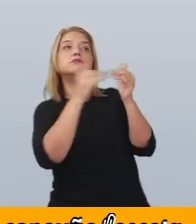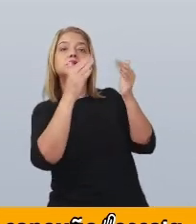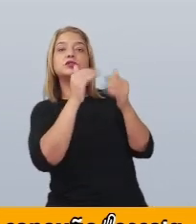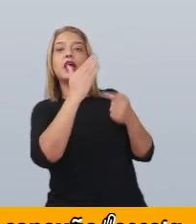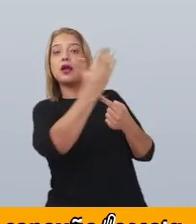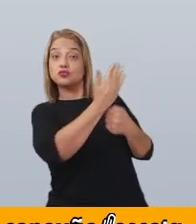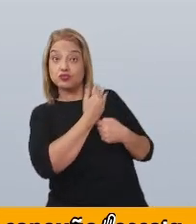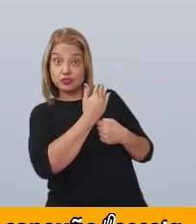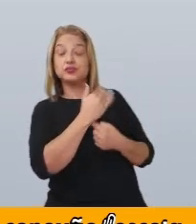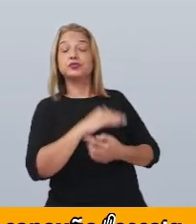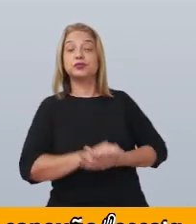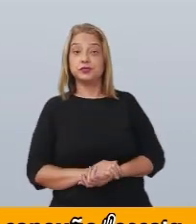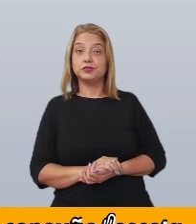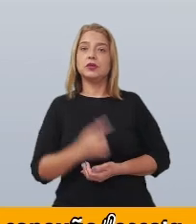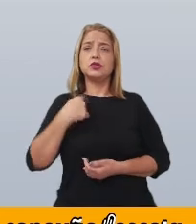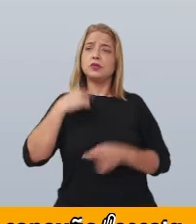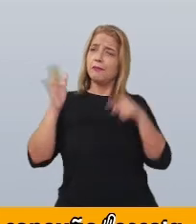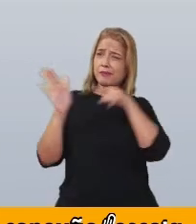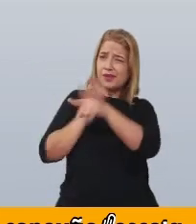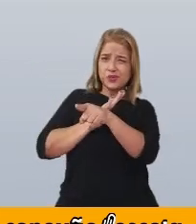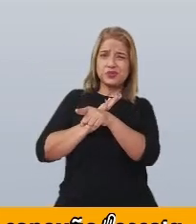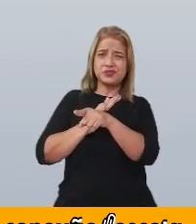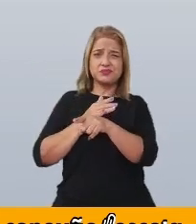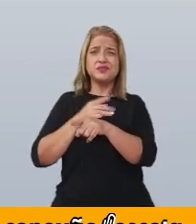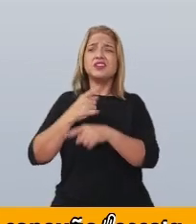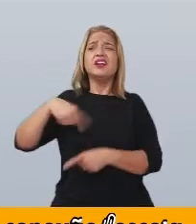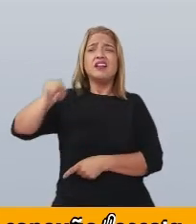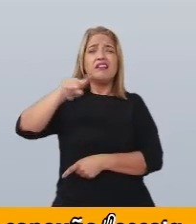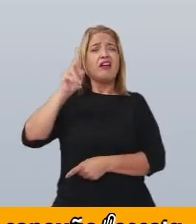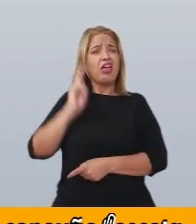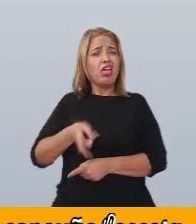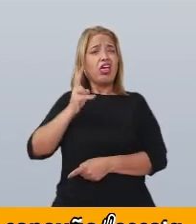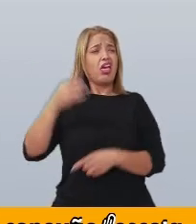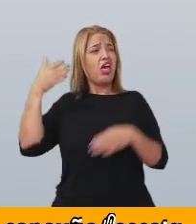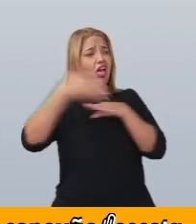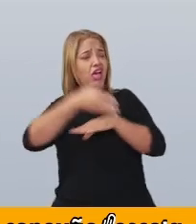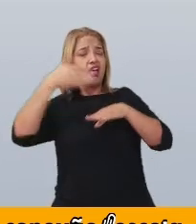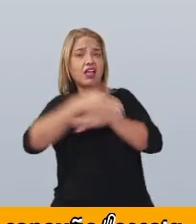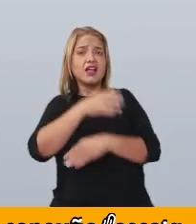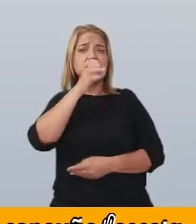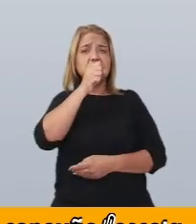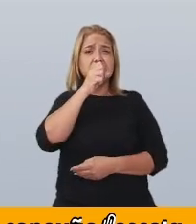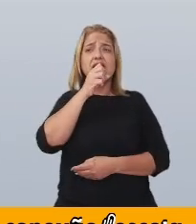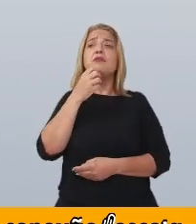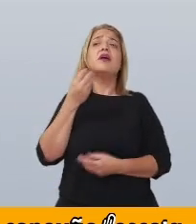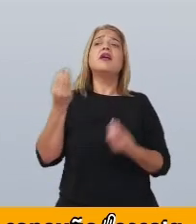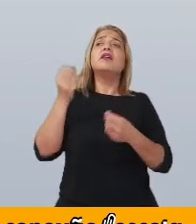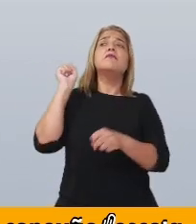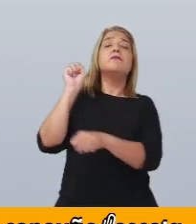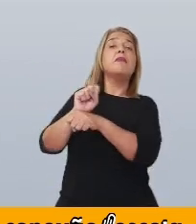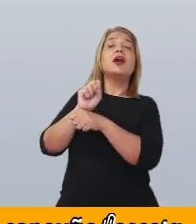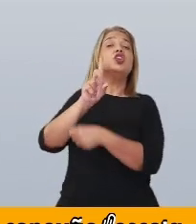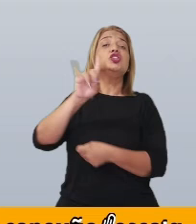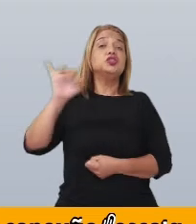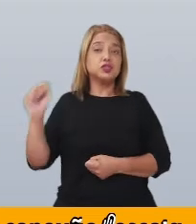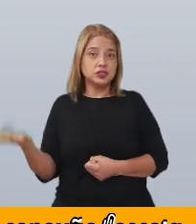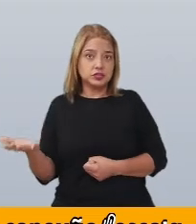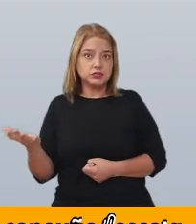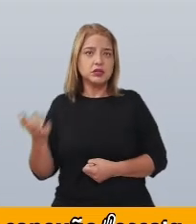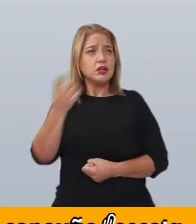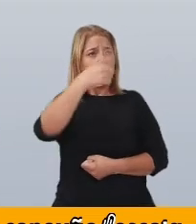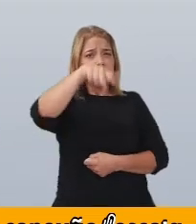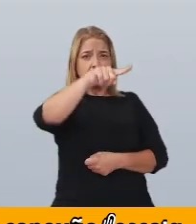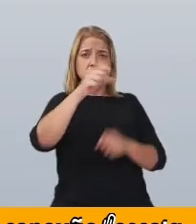Perguntamos: vamos ter que conviver com esse incômodo até quando? Não há autoridade que possa governar de